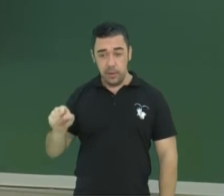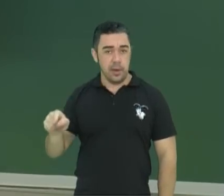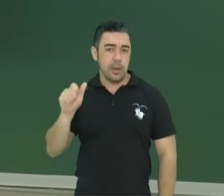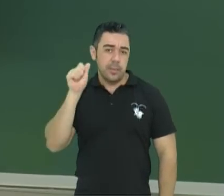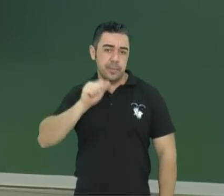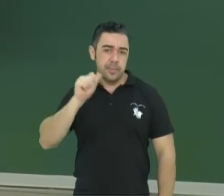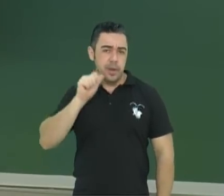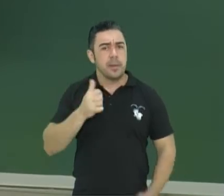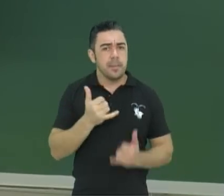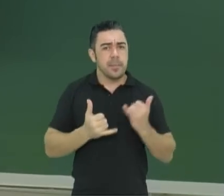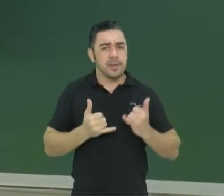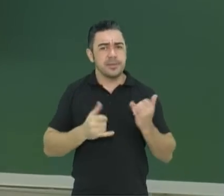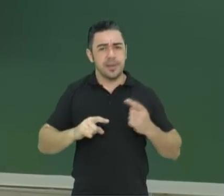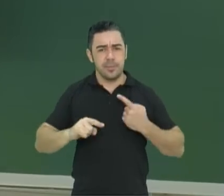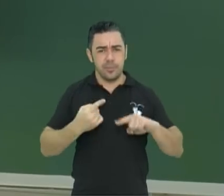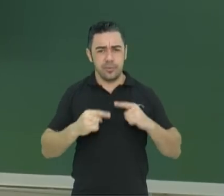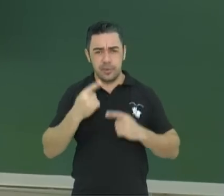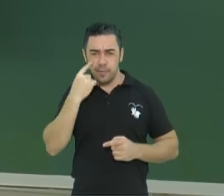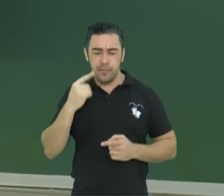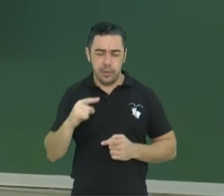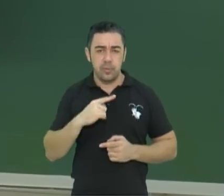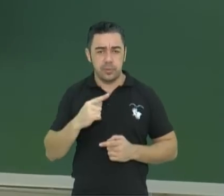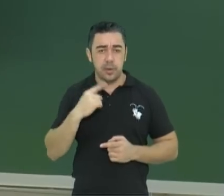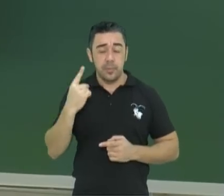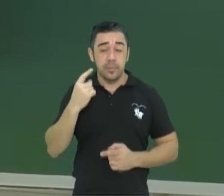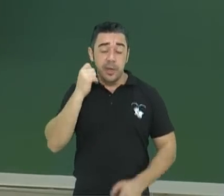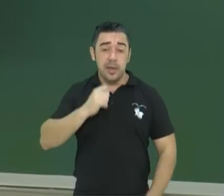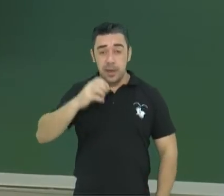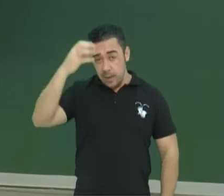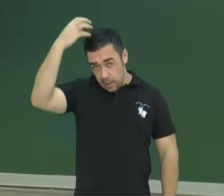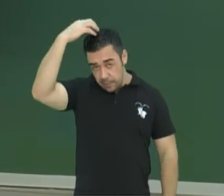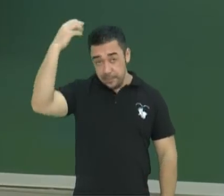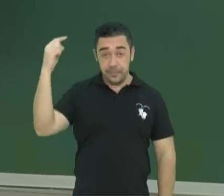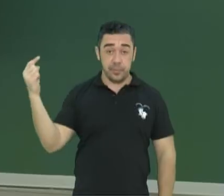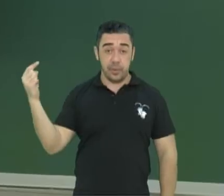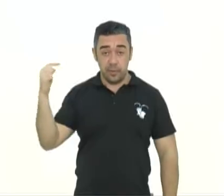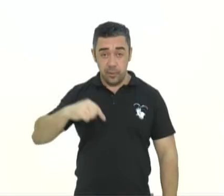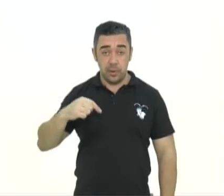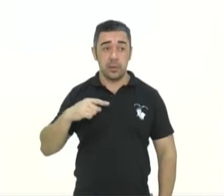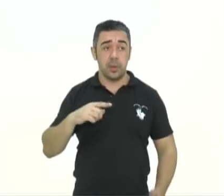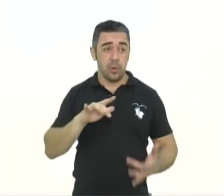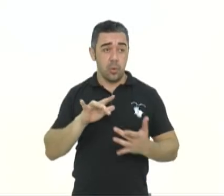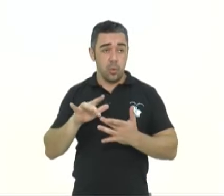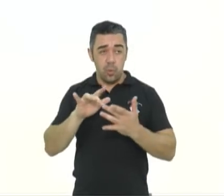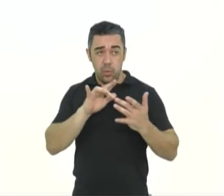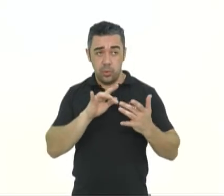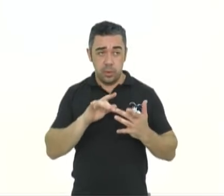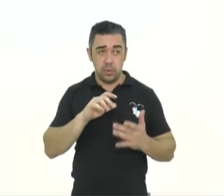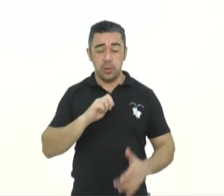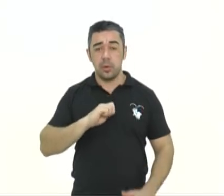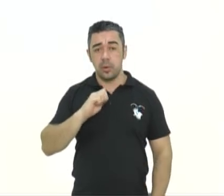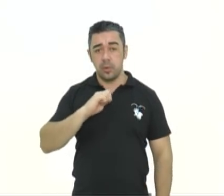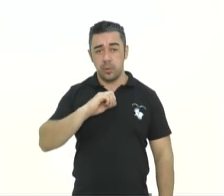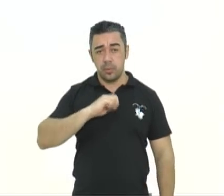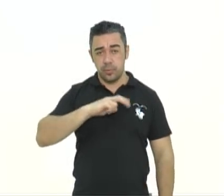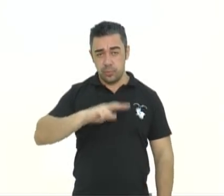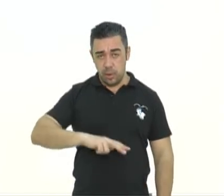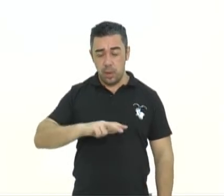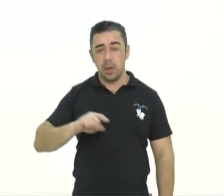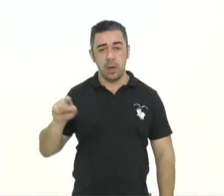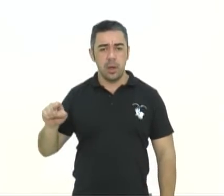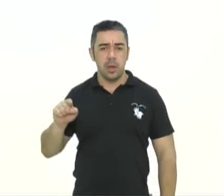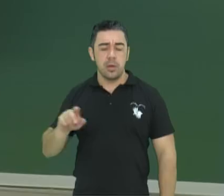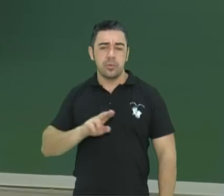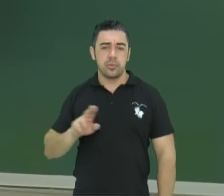Benjor, agora há pouco, né, que há entre eles uma rainha, e quando ela passou a ter esse contato com os portugueses, ela passa então